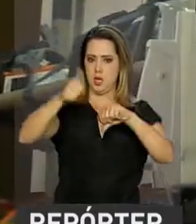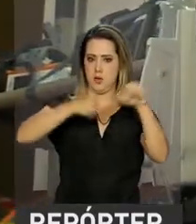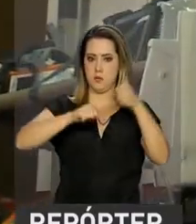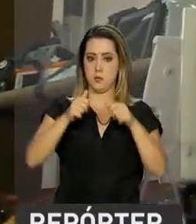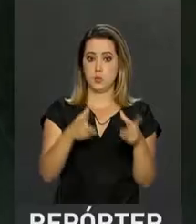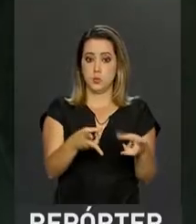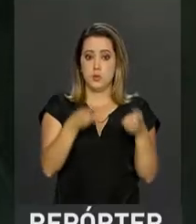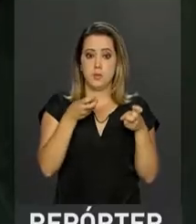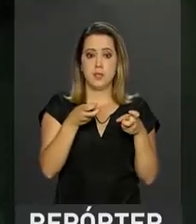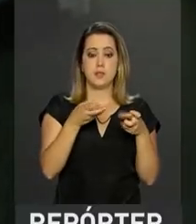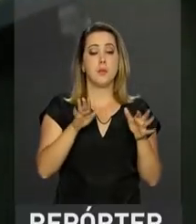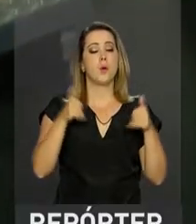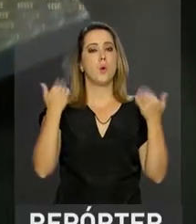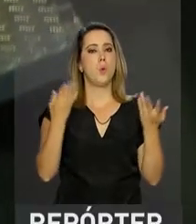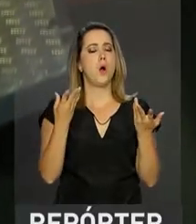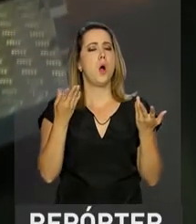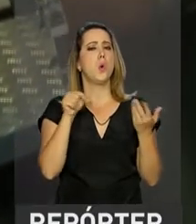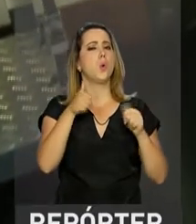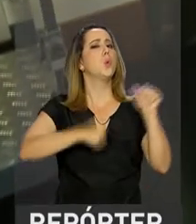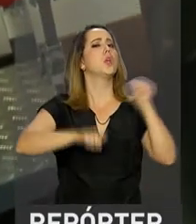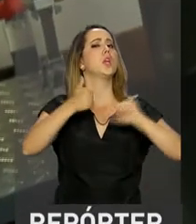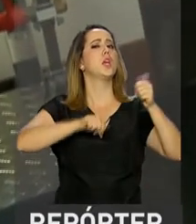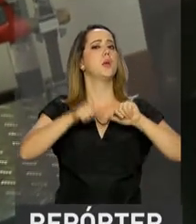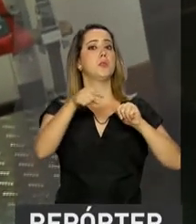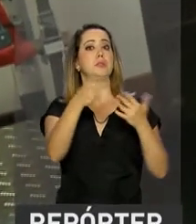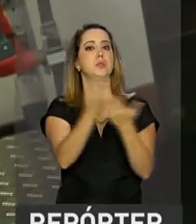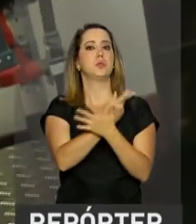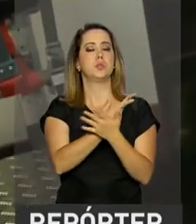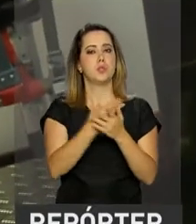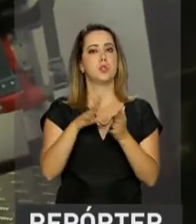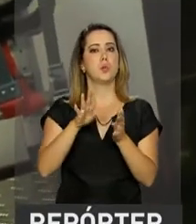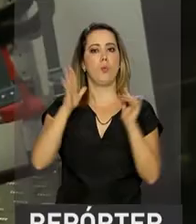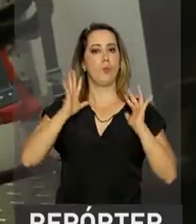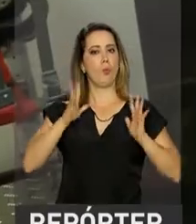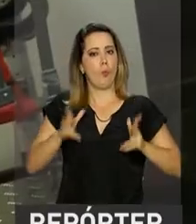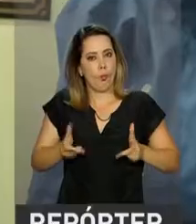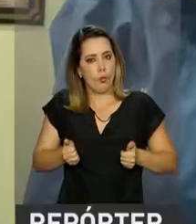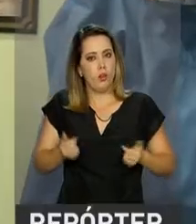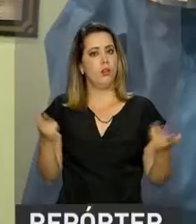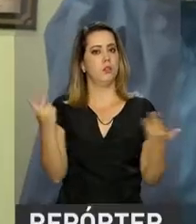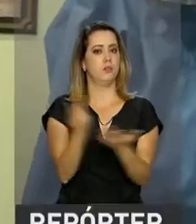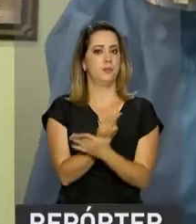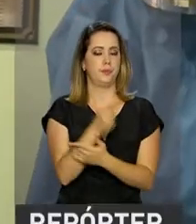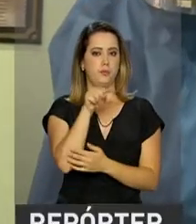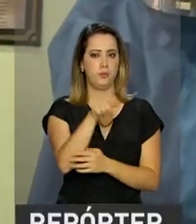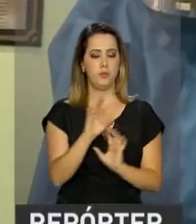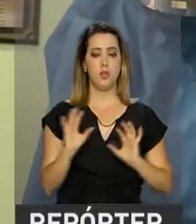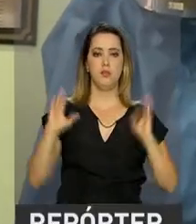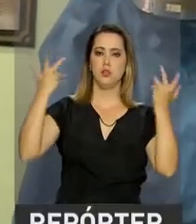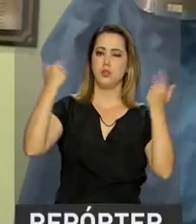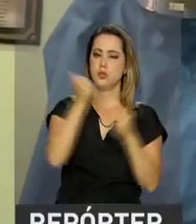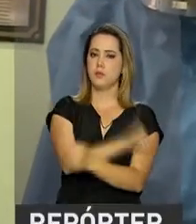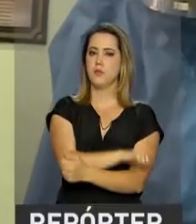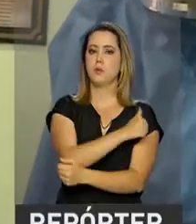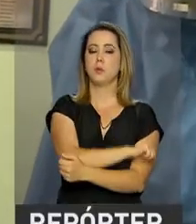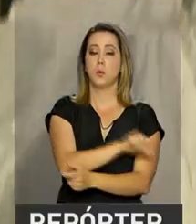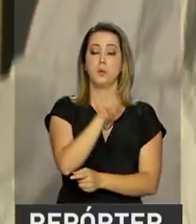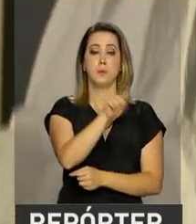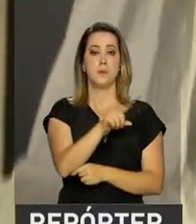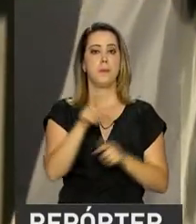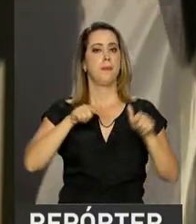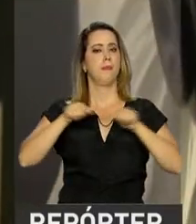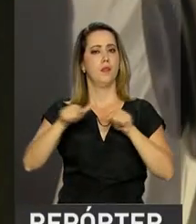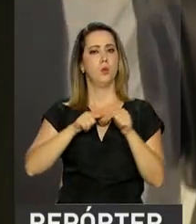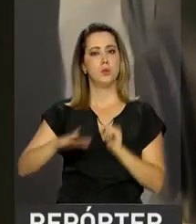qual o tipo da substância para que a descontaminação possa ser feita neste evento no rio de janeiro a